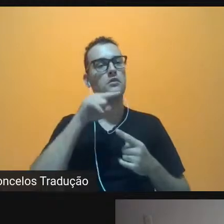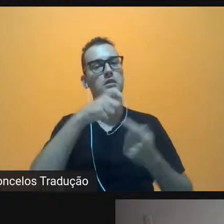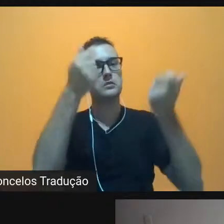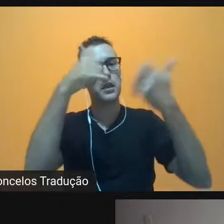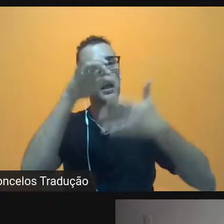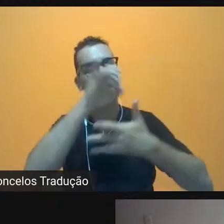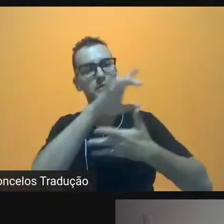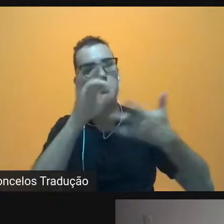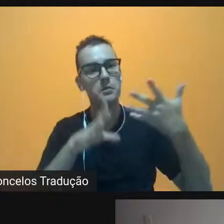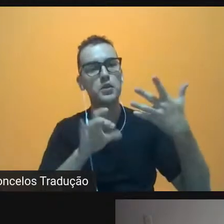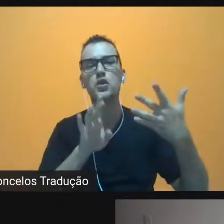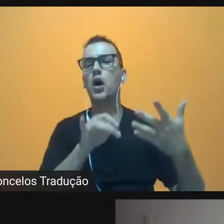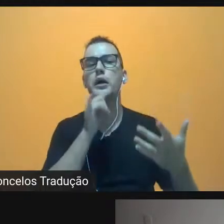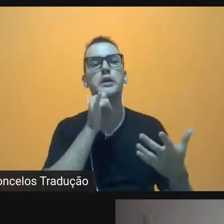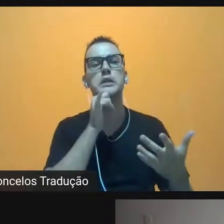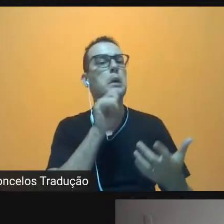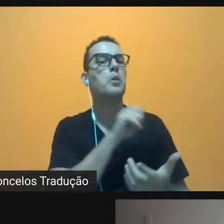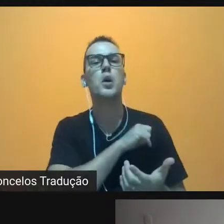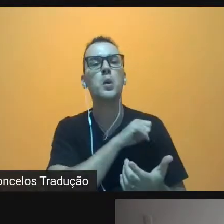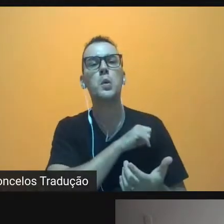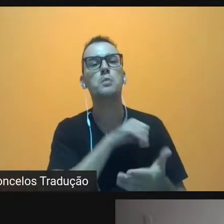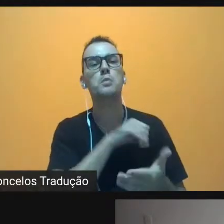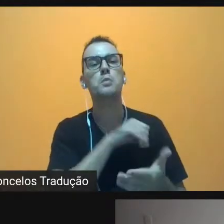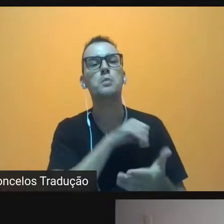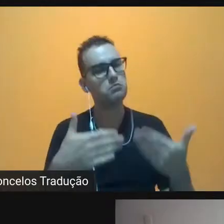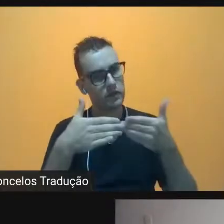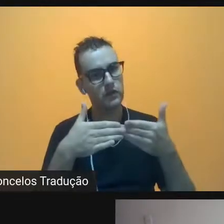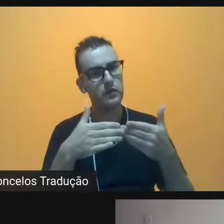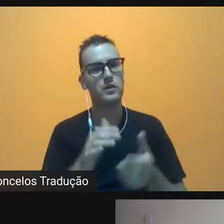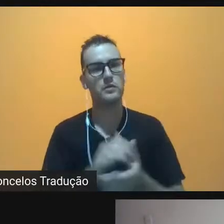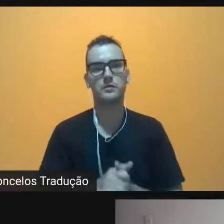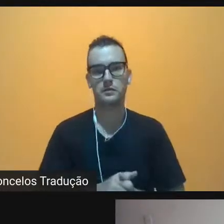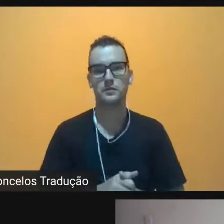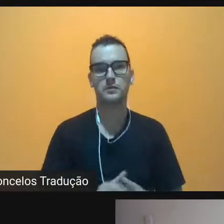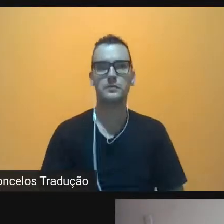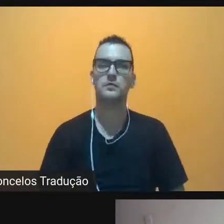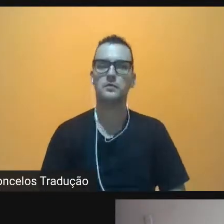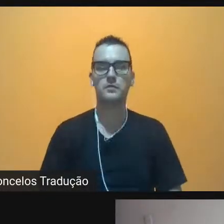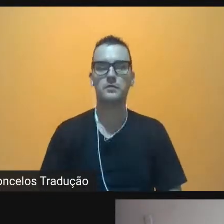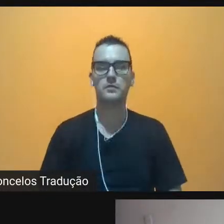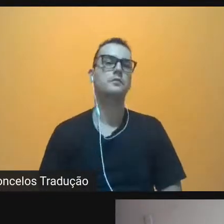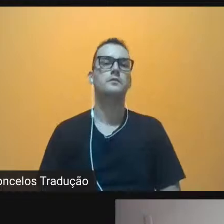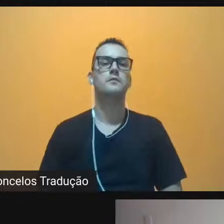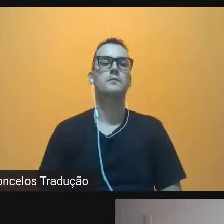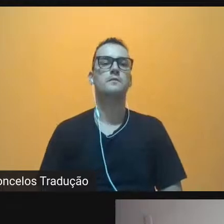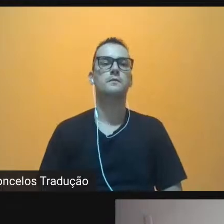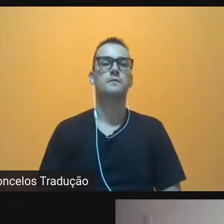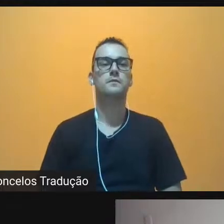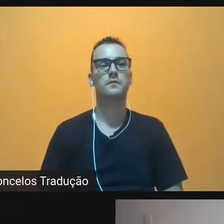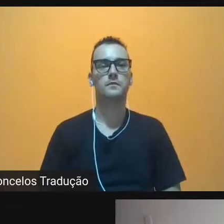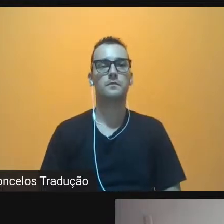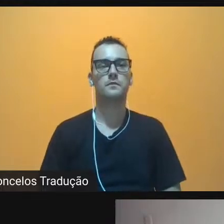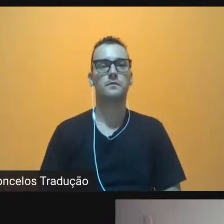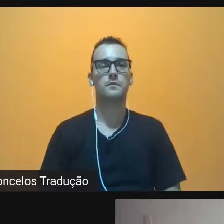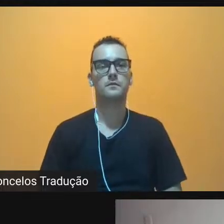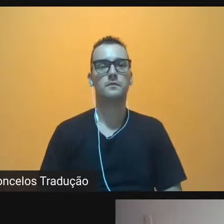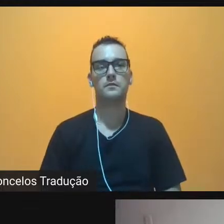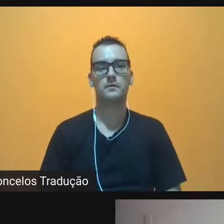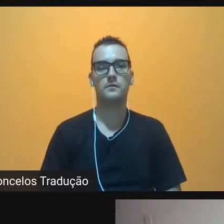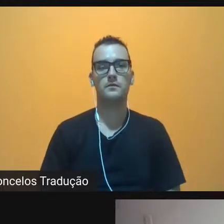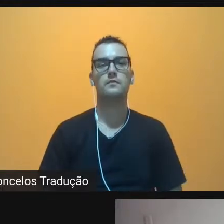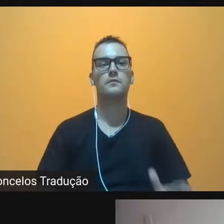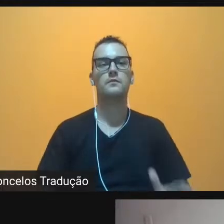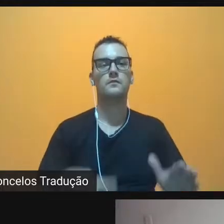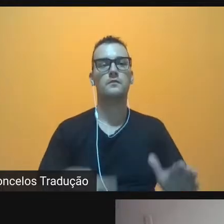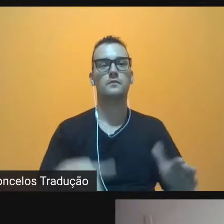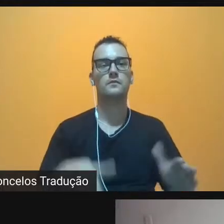exemplo para os nossos alunos. Luciana, por favor. A parte inicial, né, tanto de